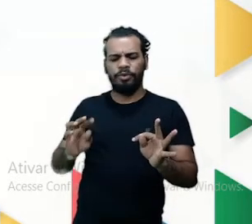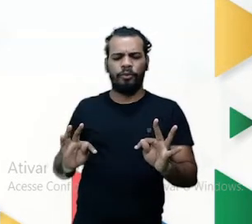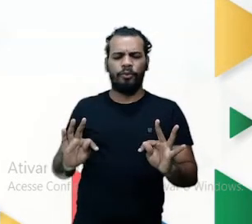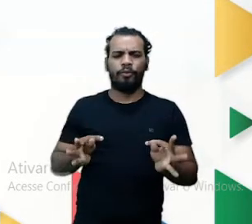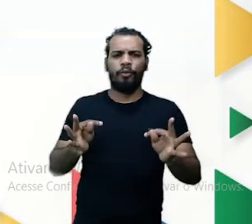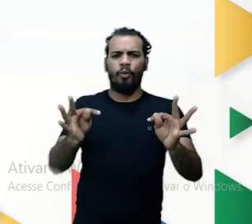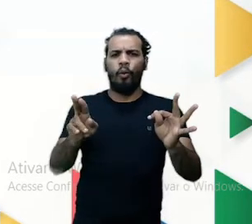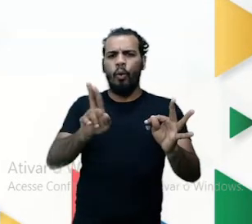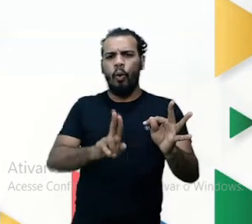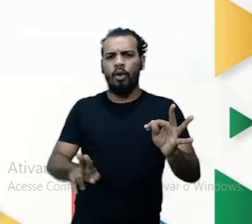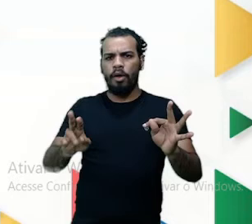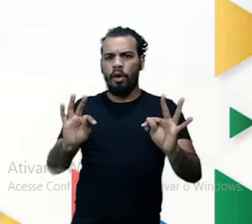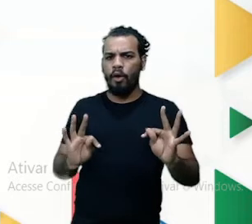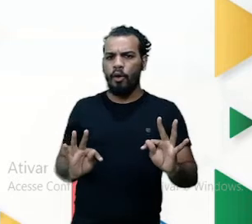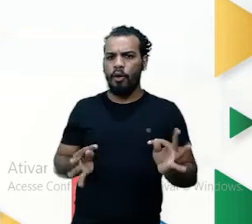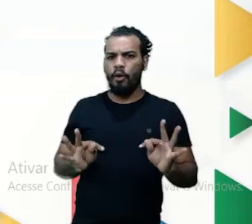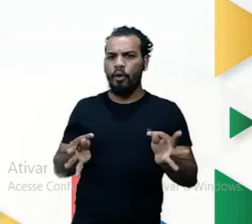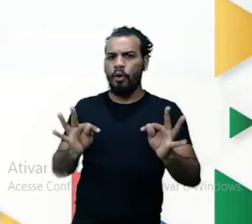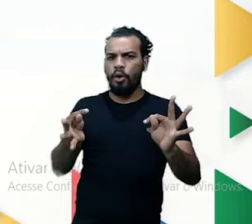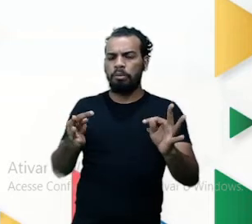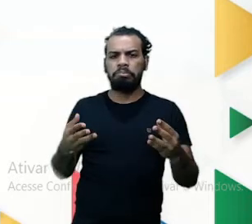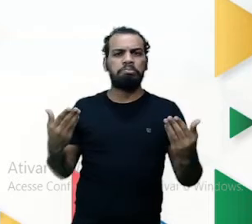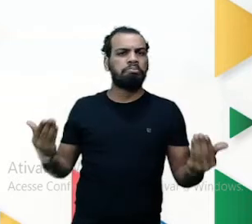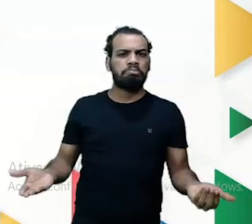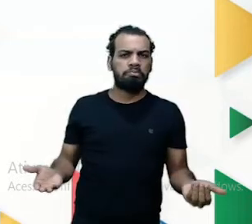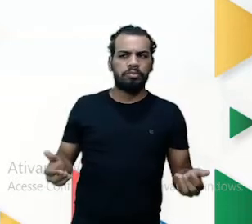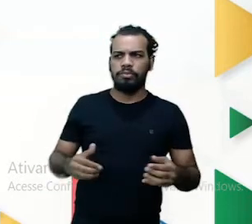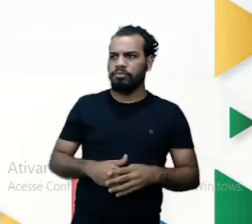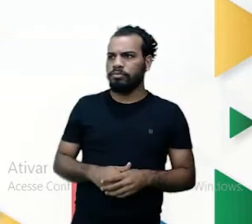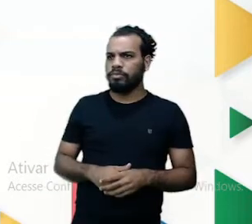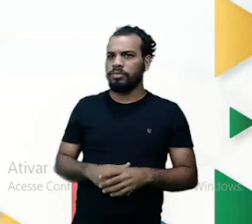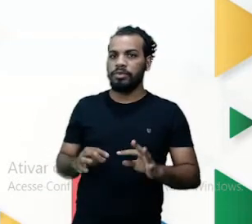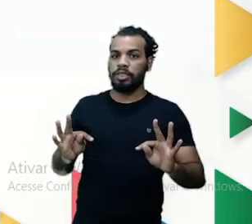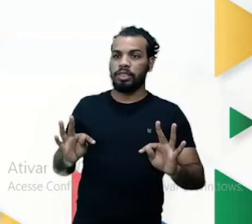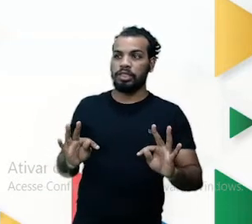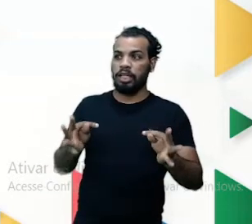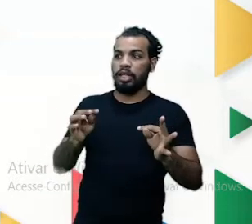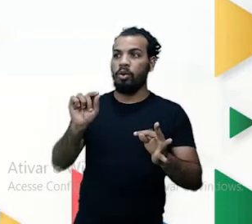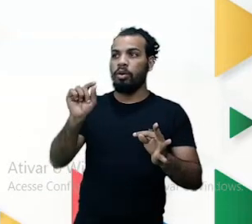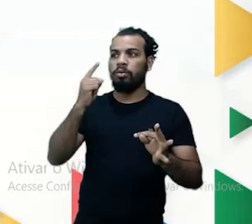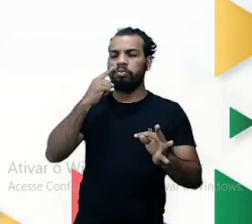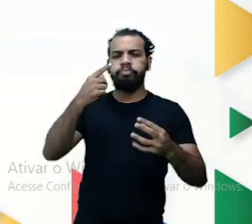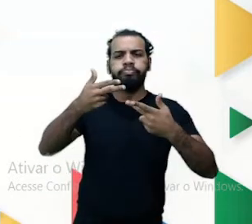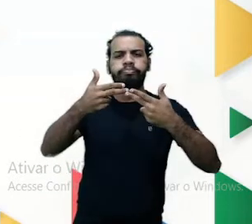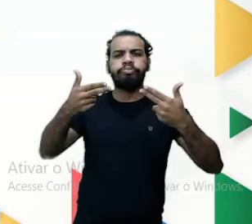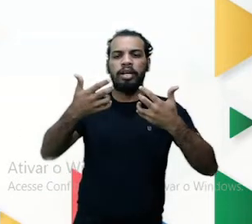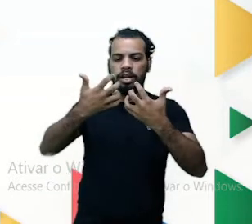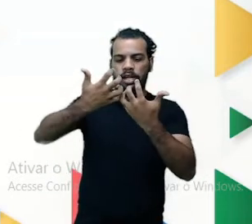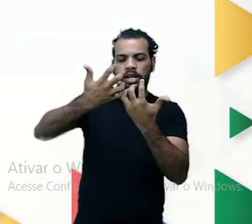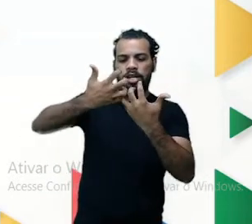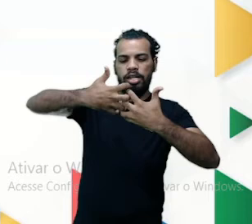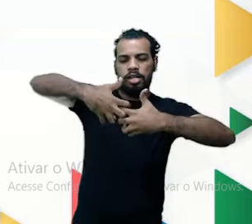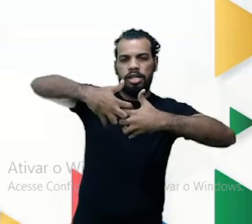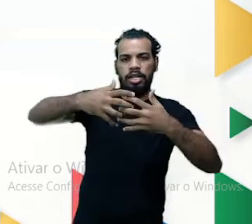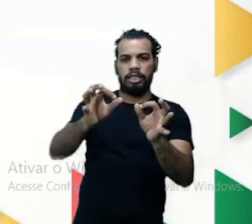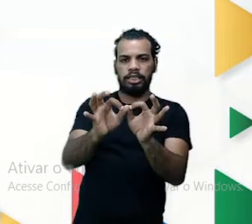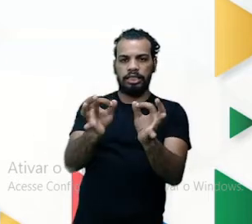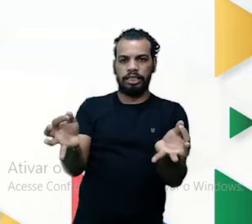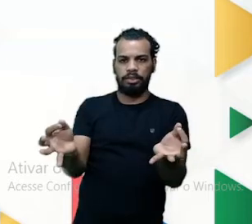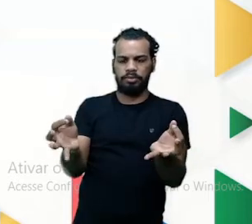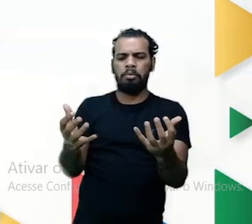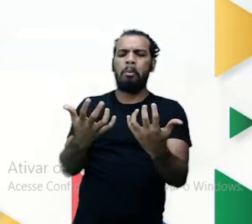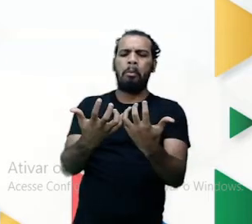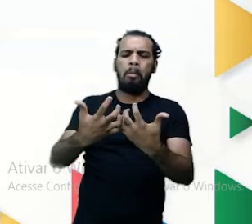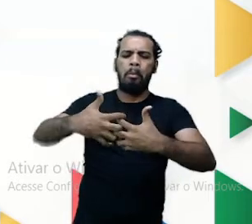uso desses equipamentos, nós falamos de máquinas simples. E o que é uma máquina simples?